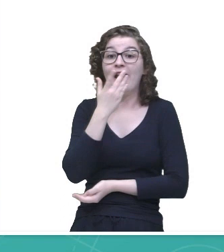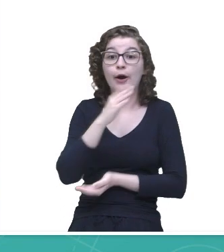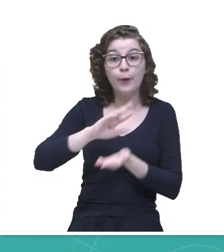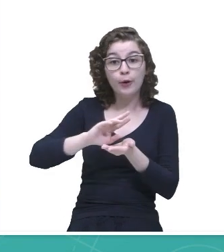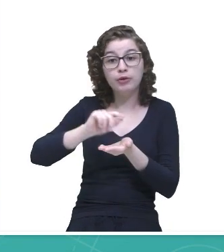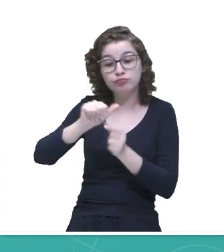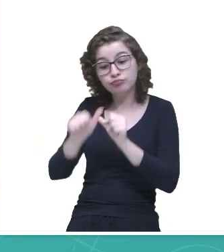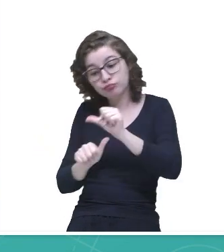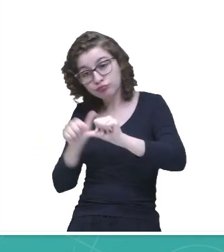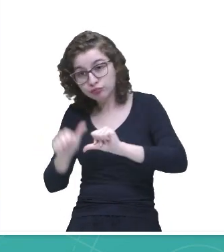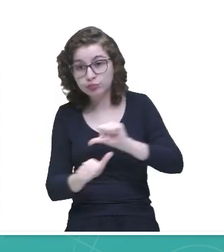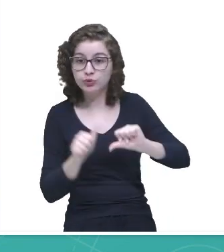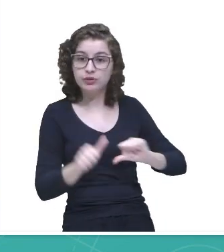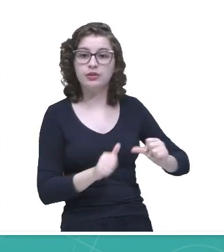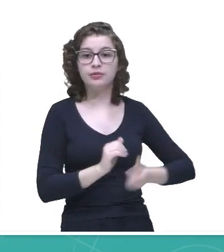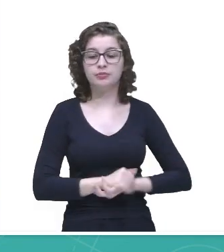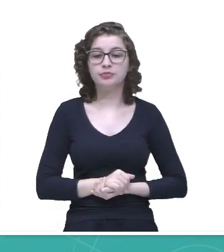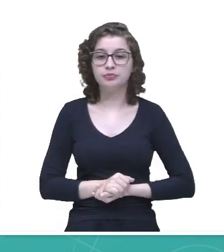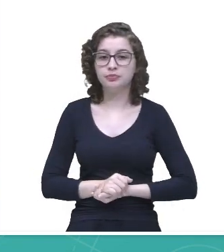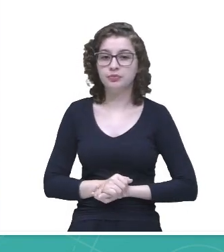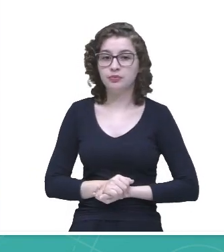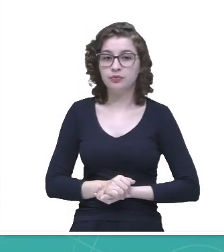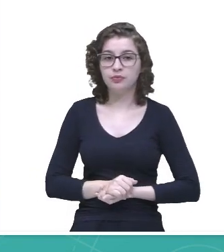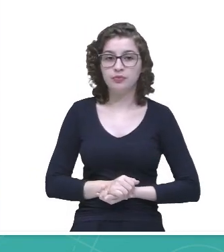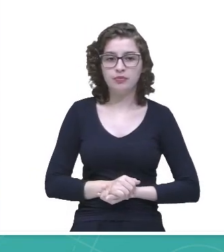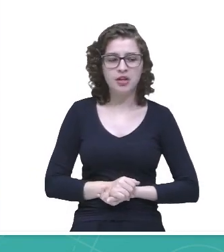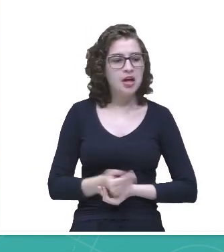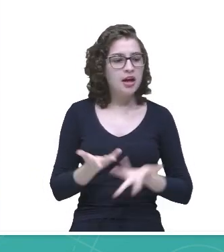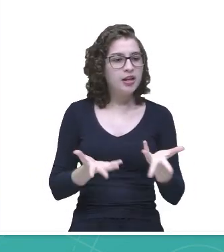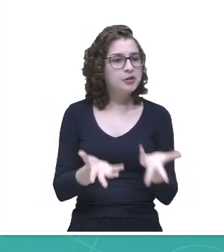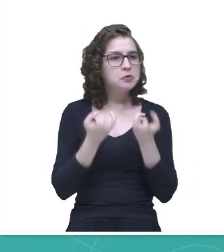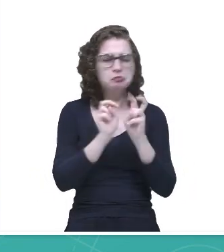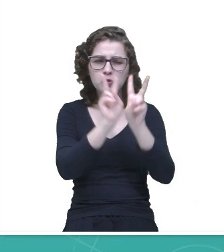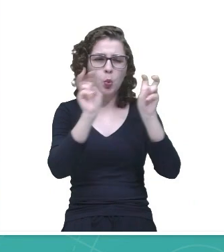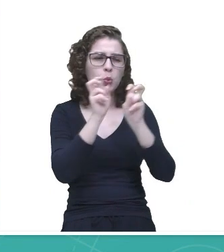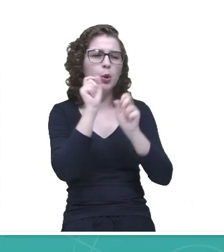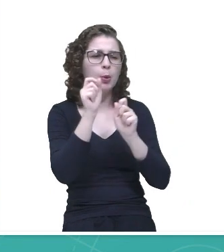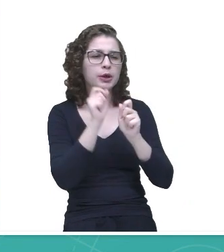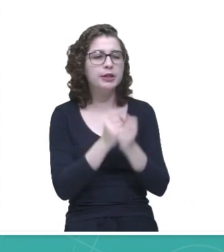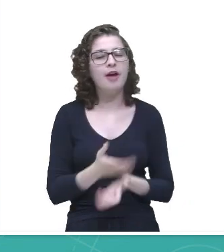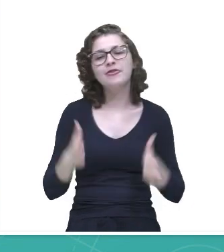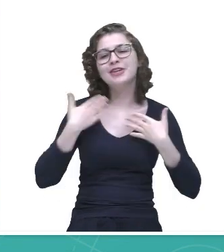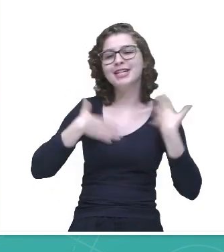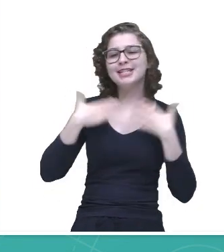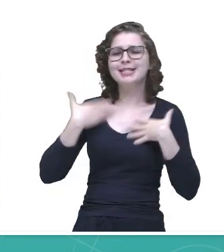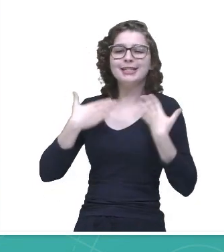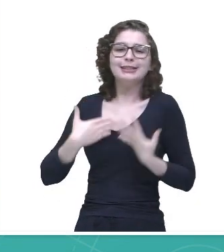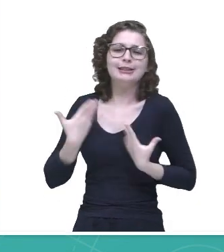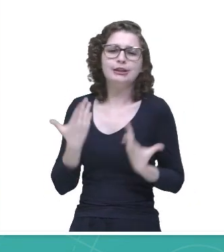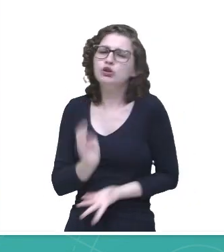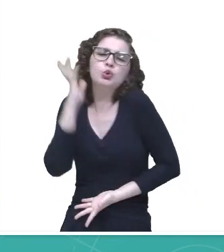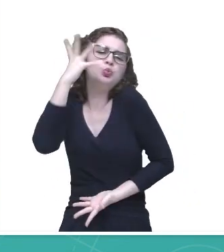bom? E eles gostavam de pintar a questão da alegria, de mostrar o que era belo. O mundo para eles já era muito triste, então eles falavam,